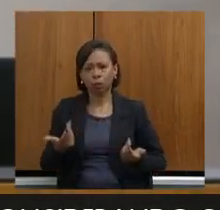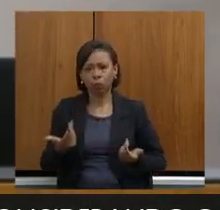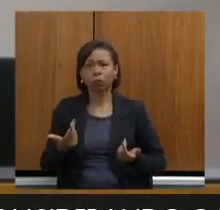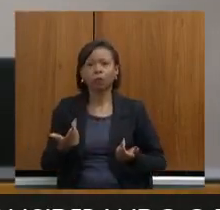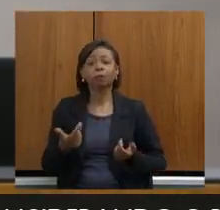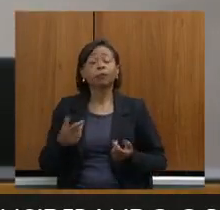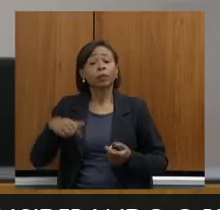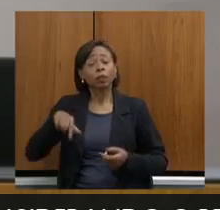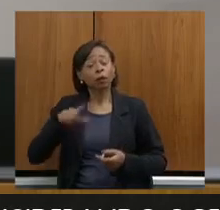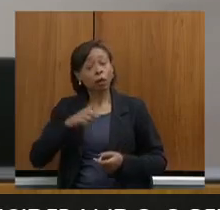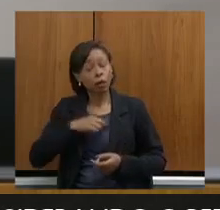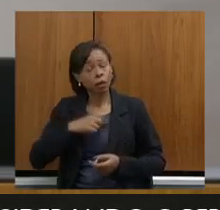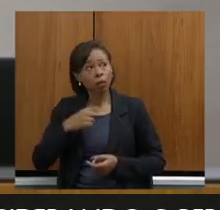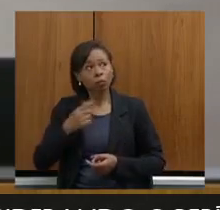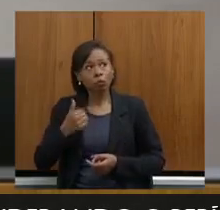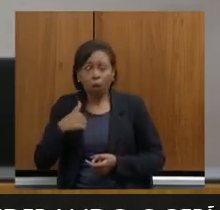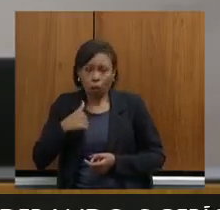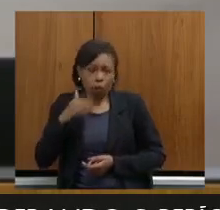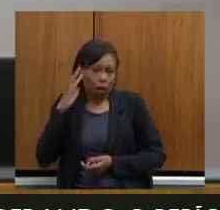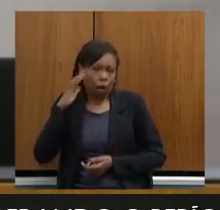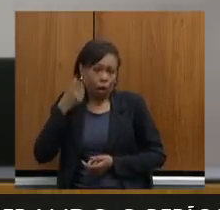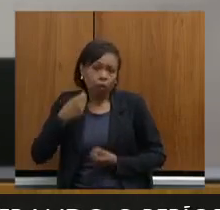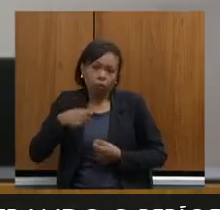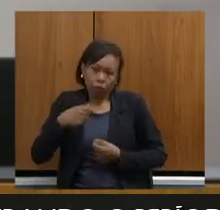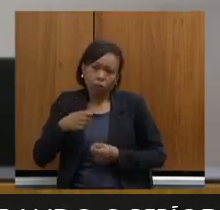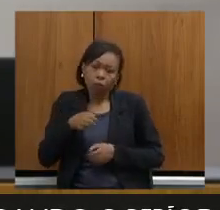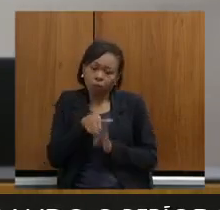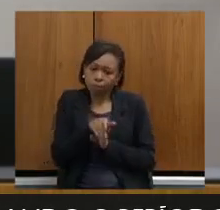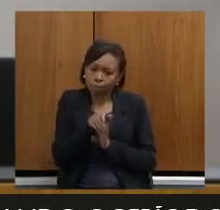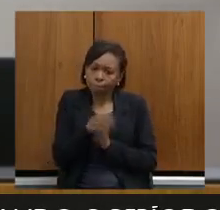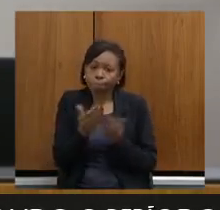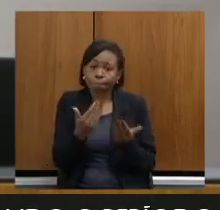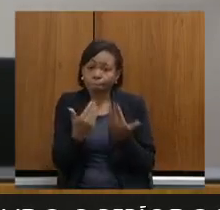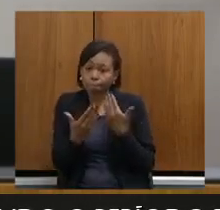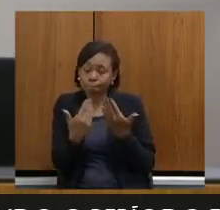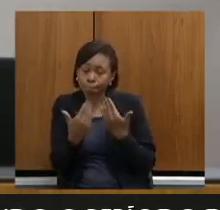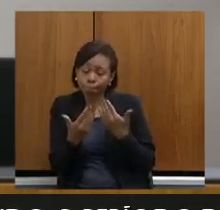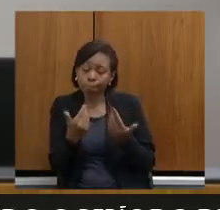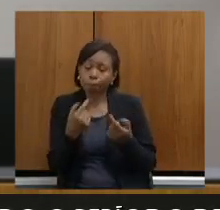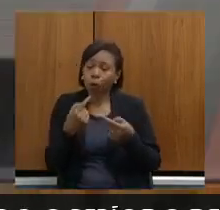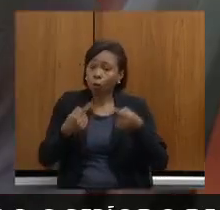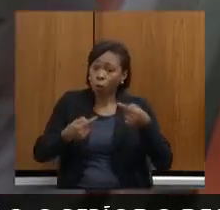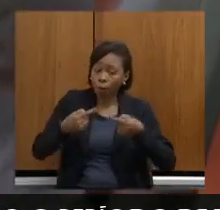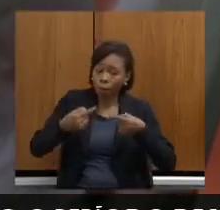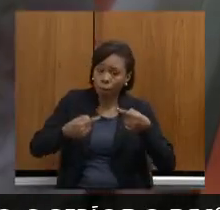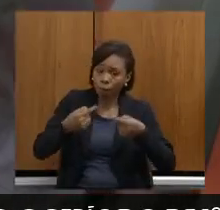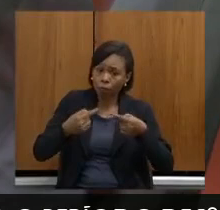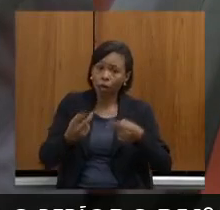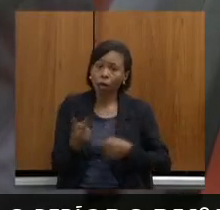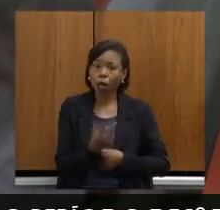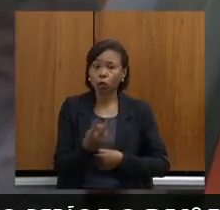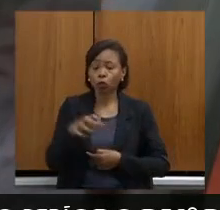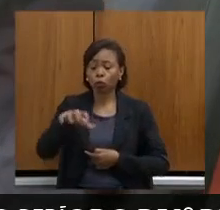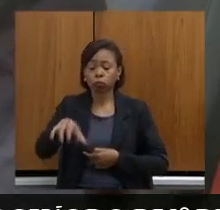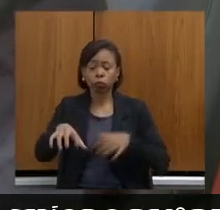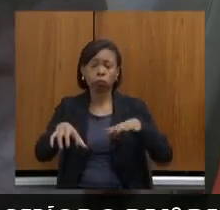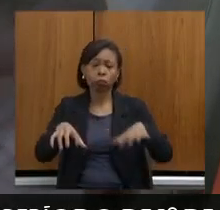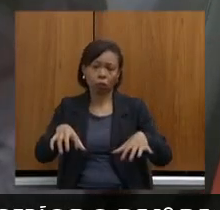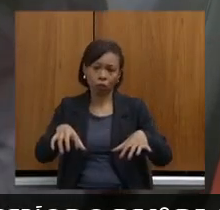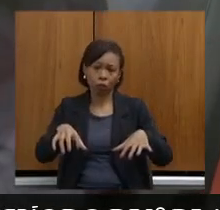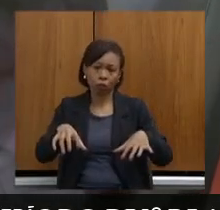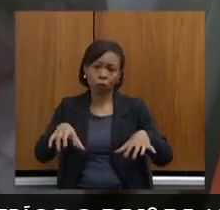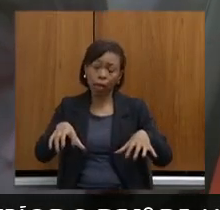isso eu acho que preciso ser orientado lá discutido entre as duas agregadas né da